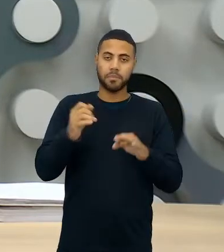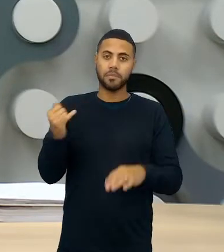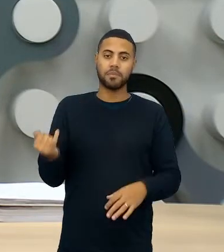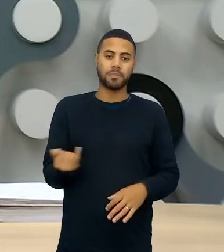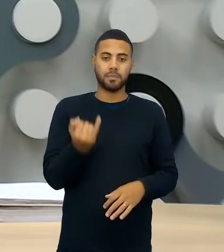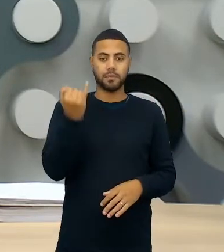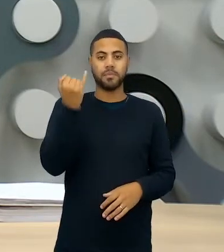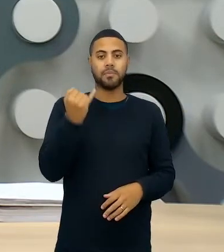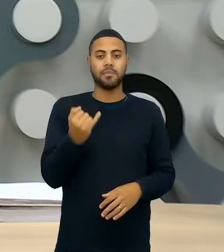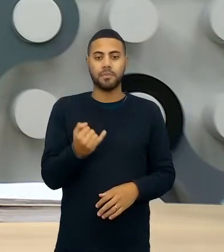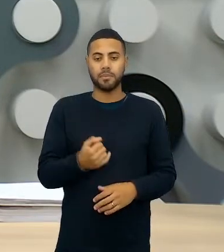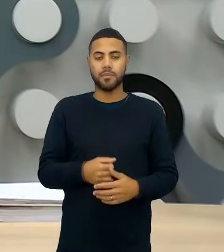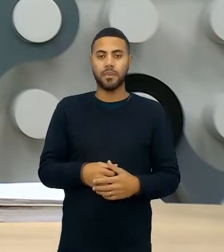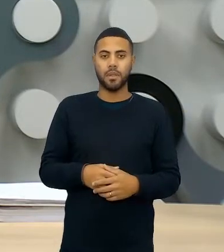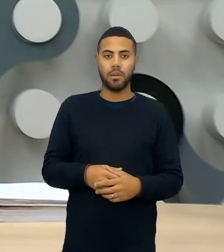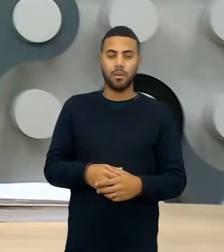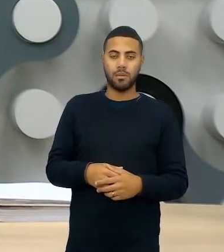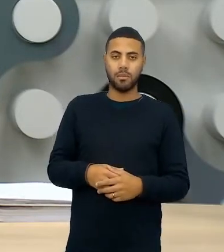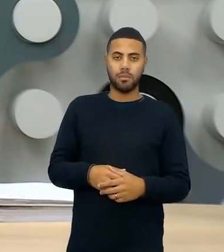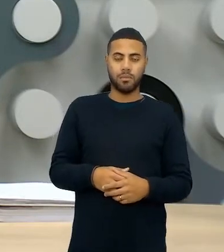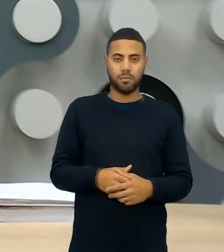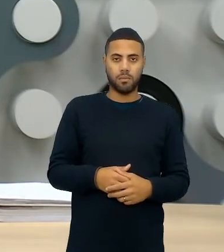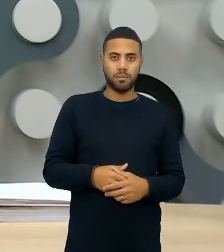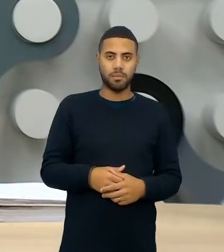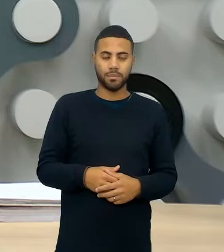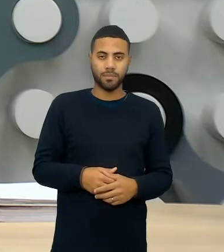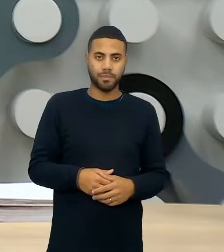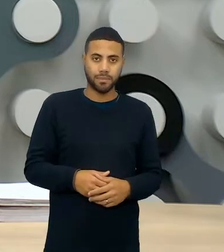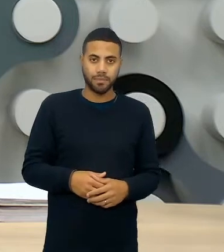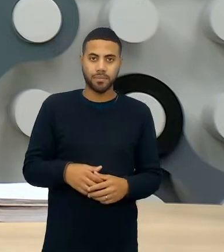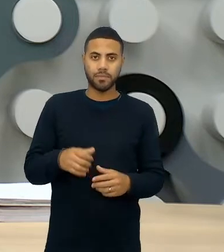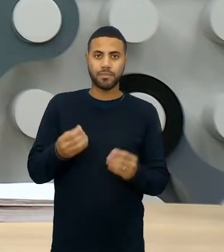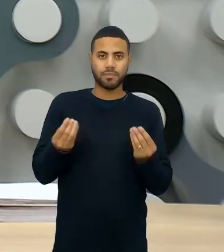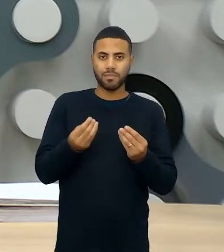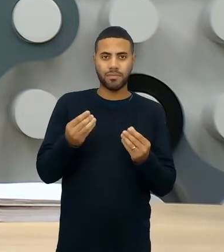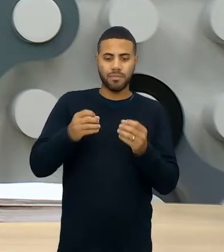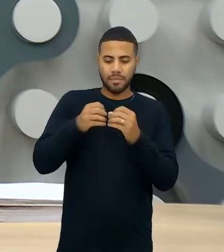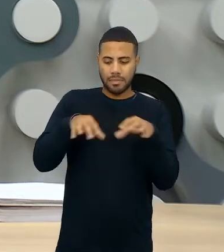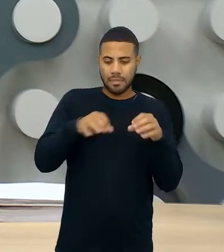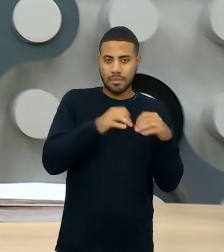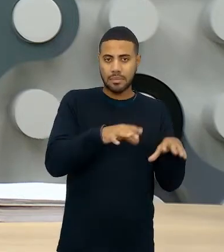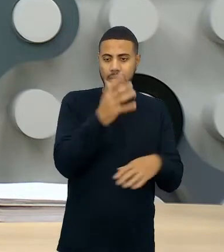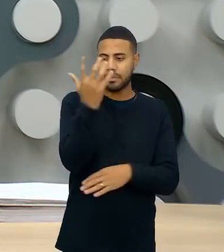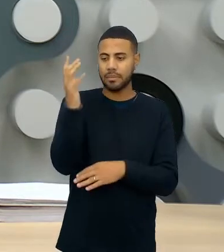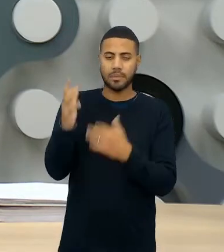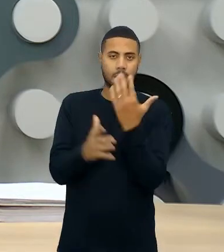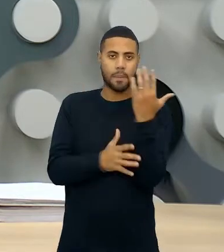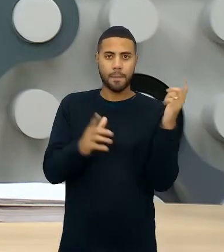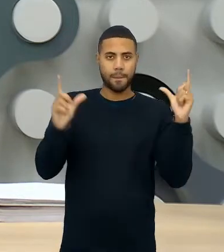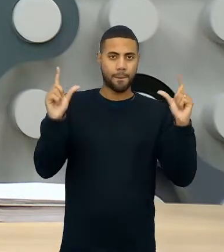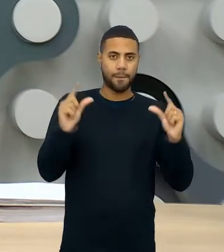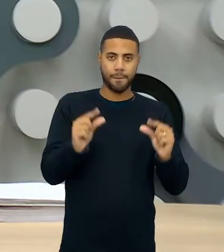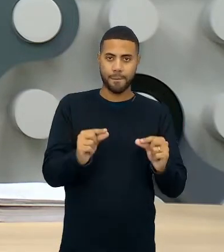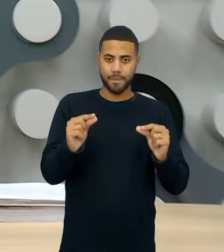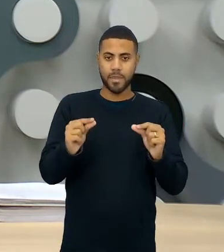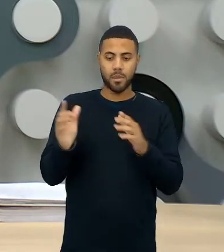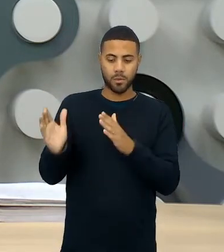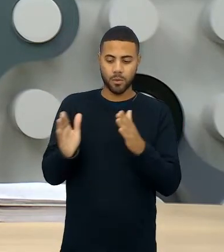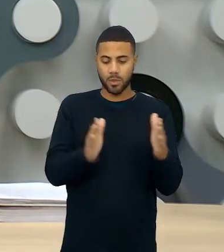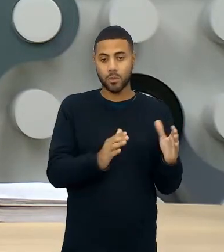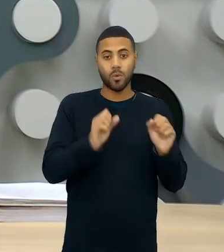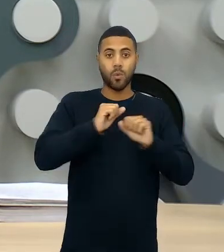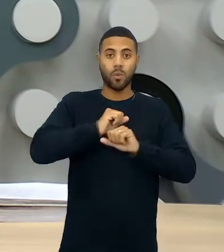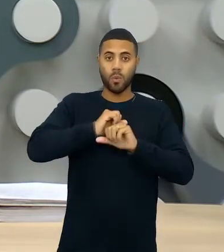mais eficiente, poluindo menos, utilizando menos recursos e deixando todo esse processo de forma clara